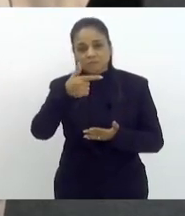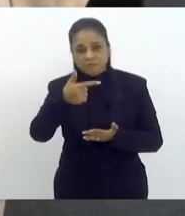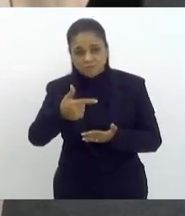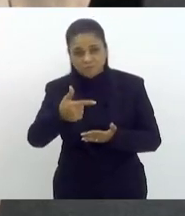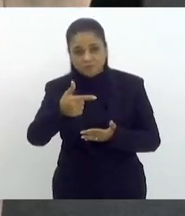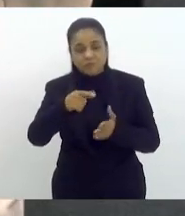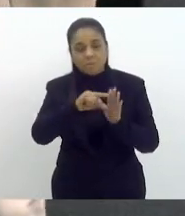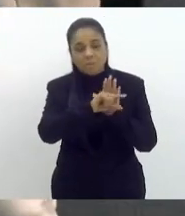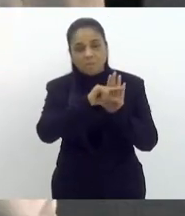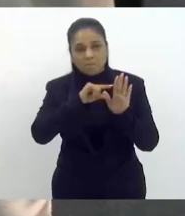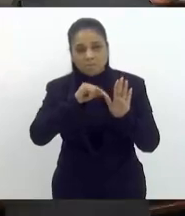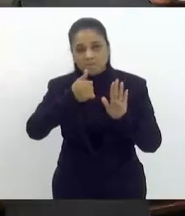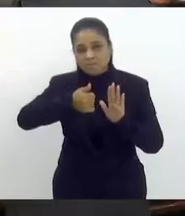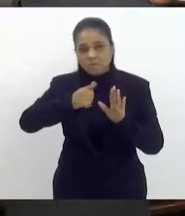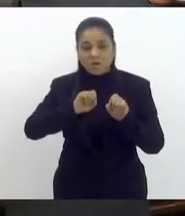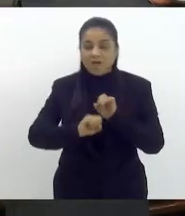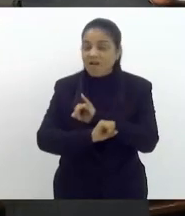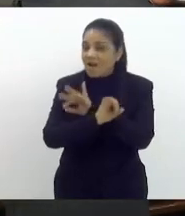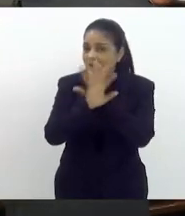são duas coisas distintas